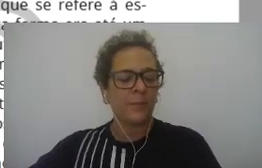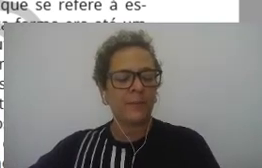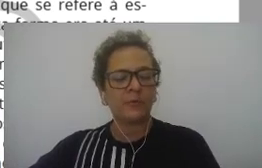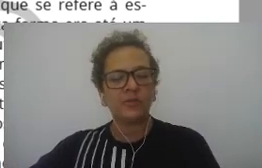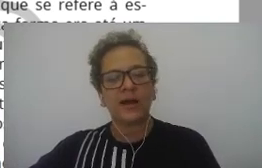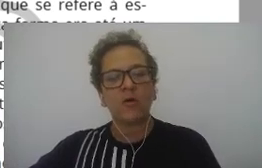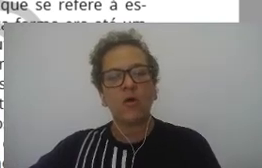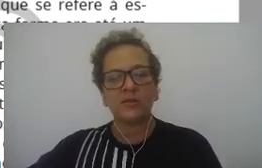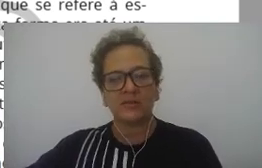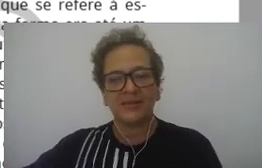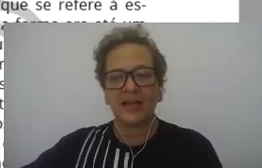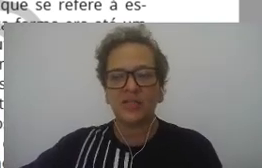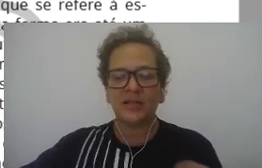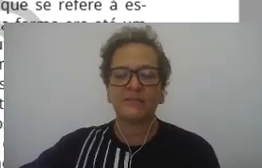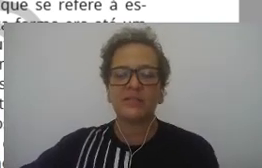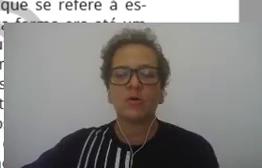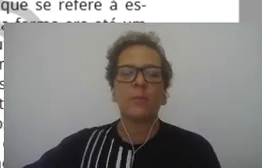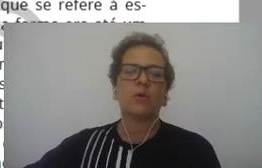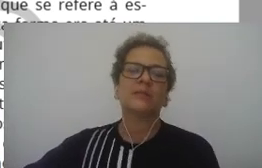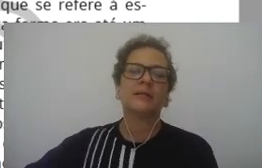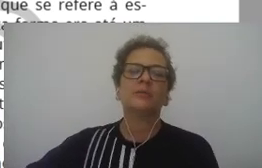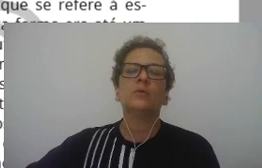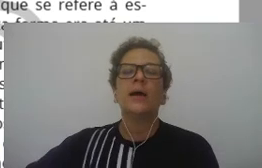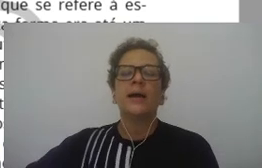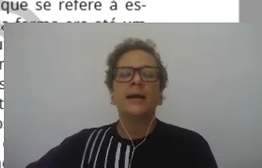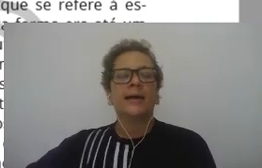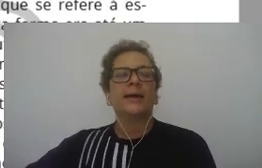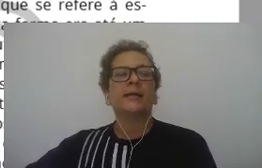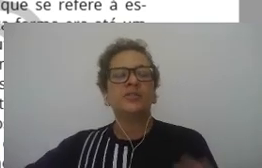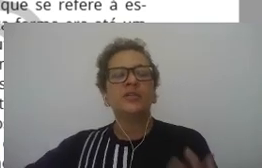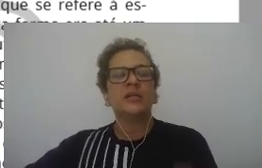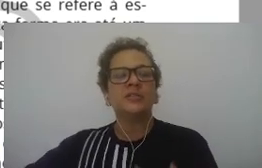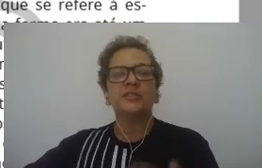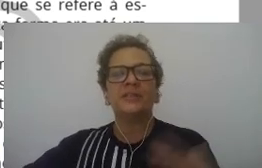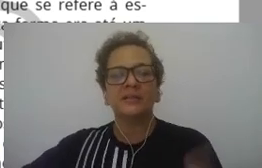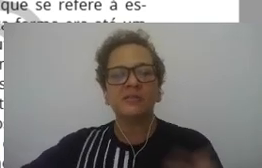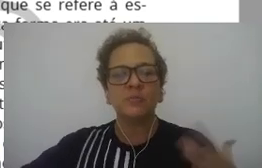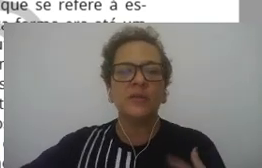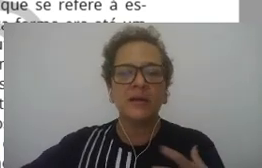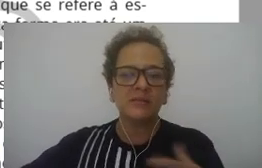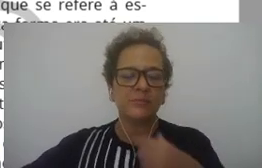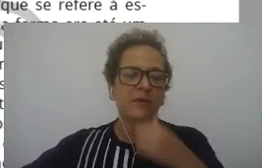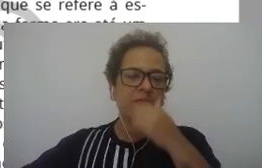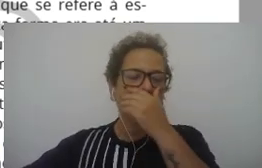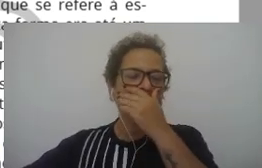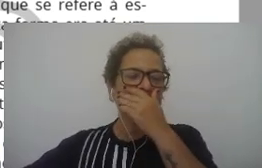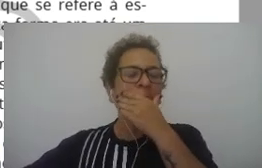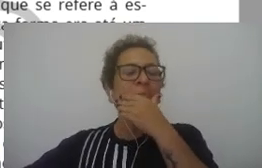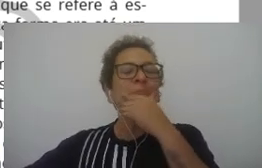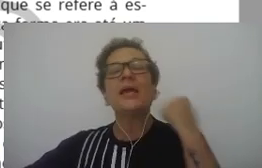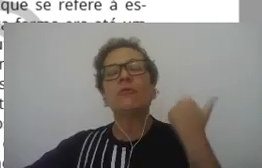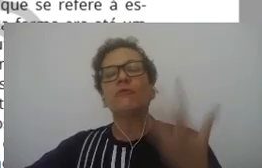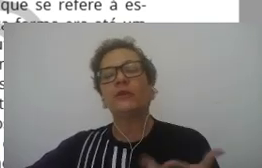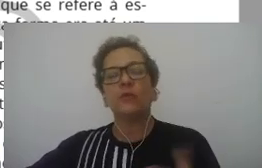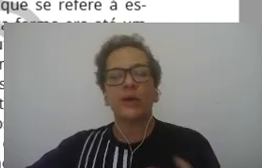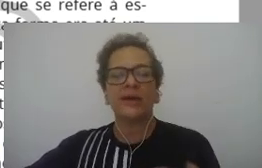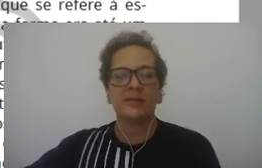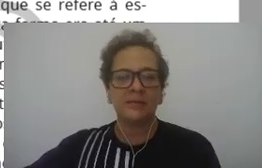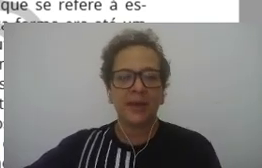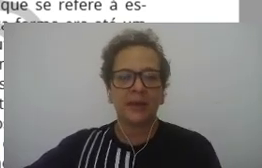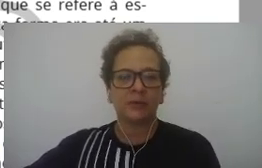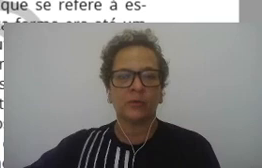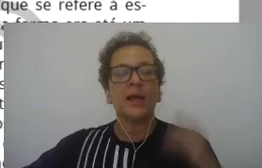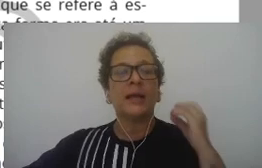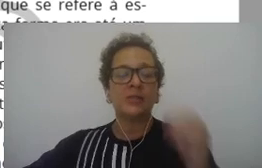veio para mostrar como a sociedade ela estava se comportando diante de tantas mudanças provocadas pelo